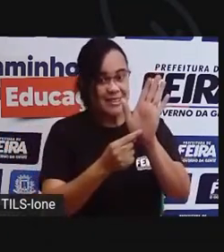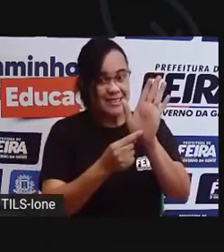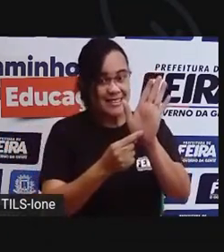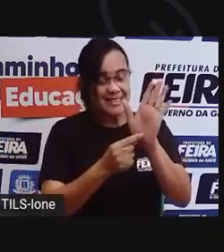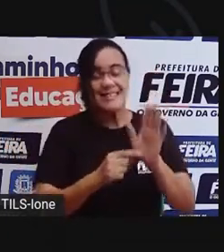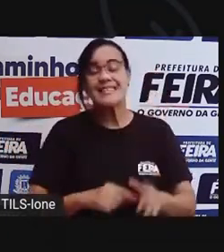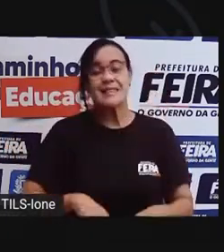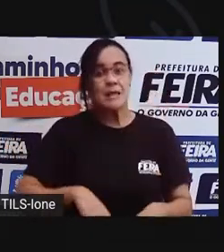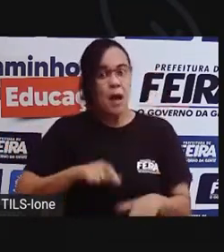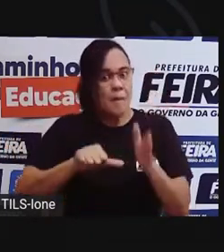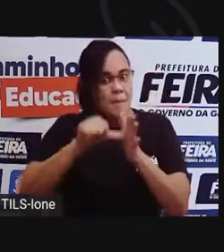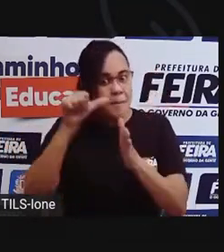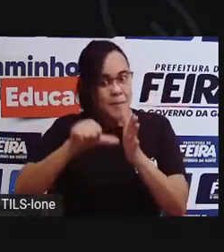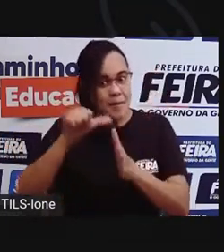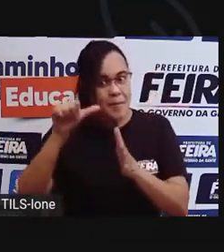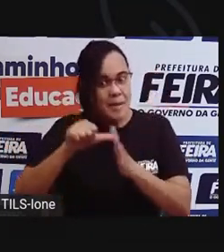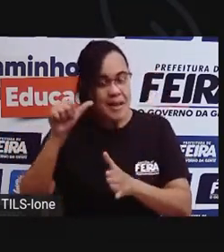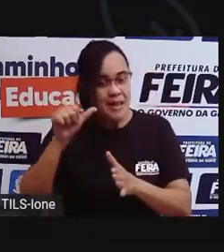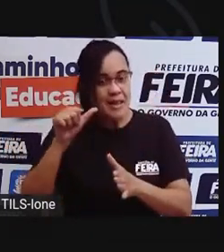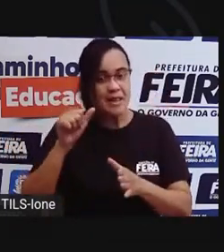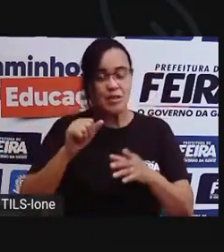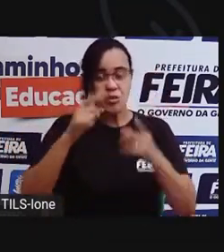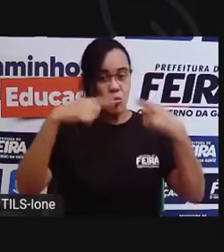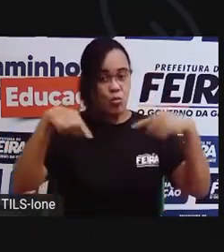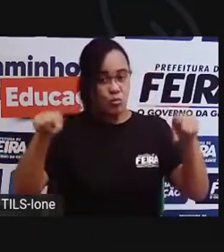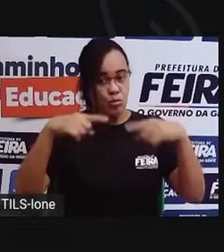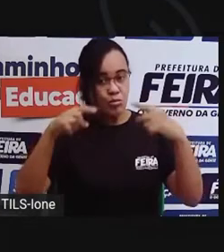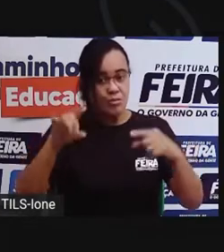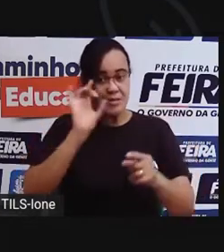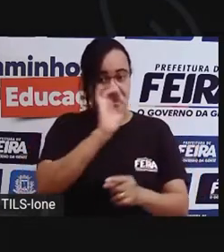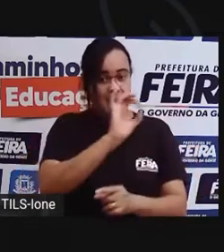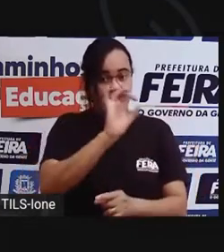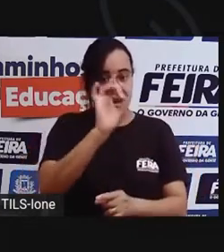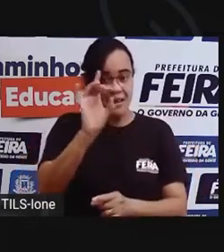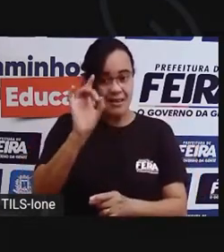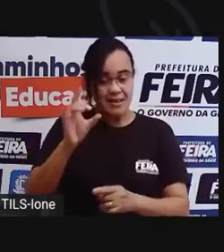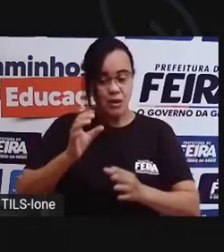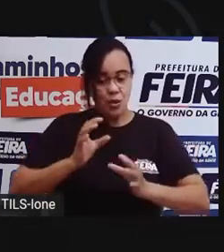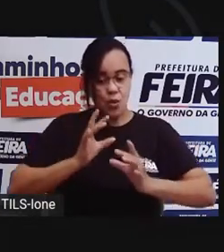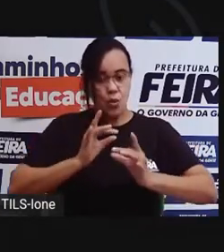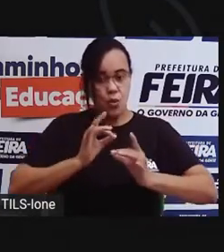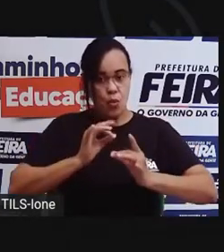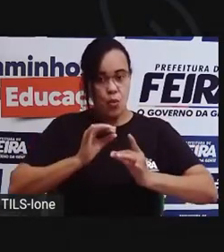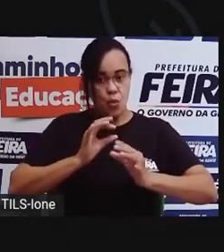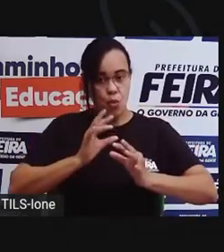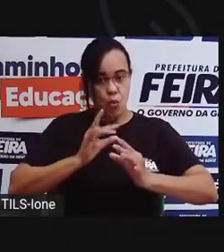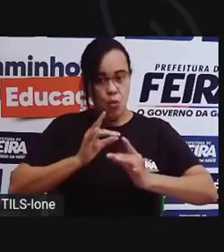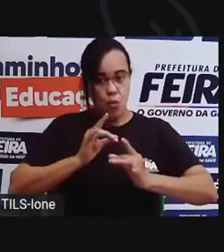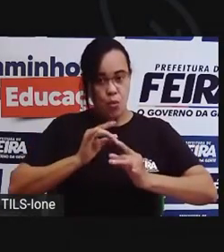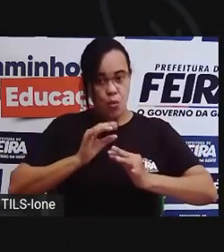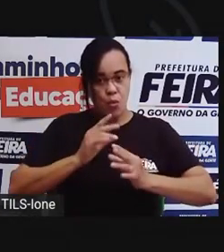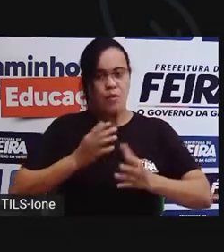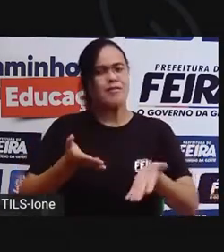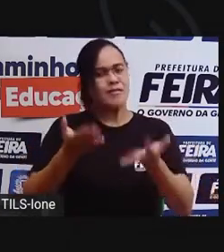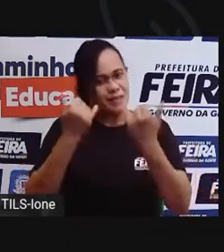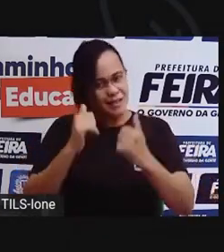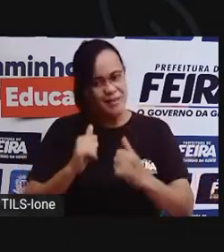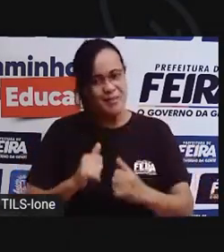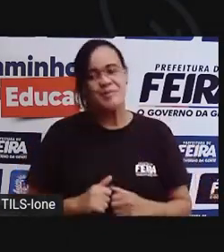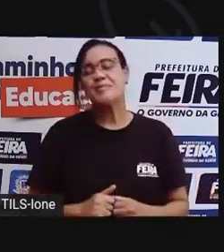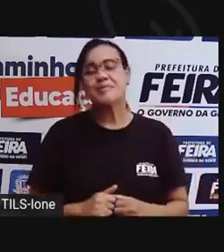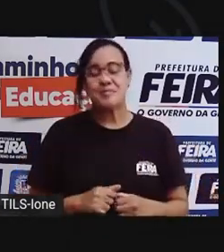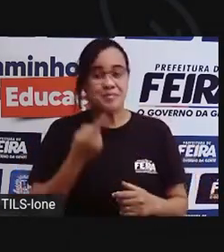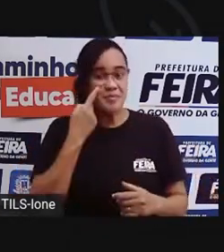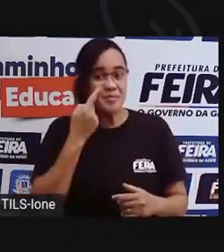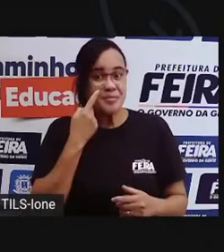se você tocar uma nota de cada vez na flauta doce? Ah, boa ideia! Boa ideia. Vamos lá! Vamos lá? Olha essa